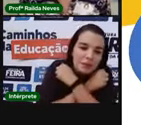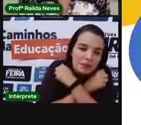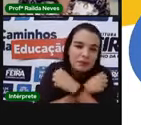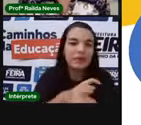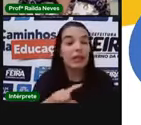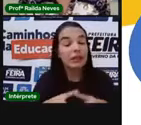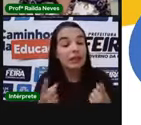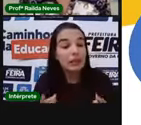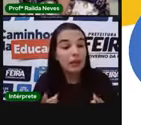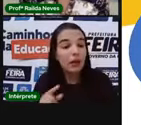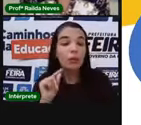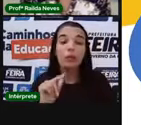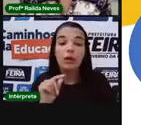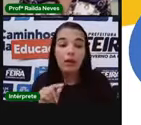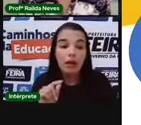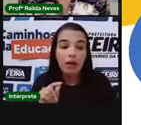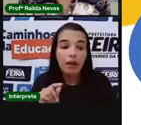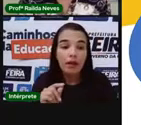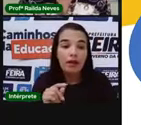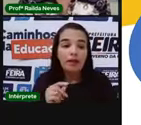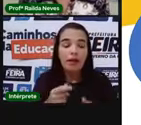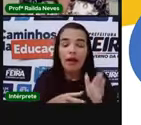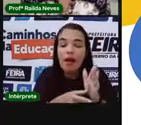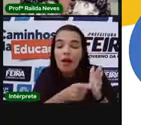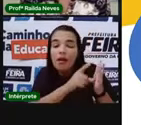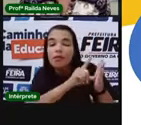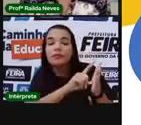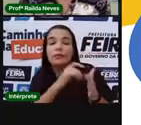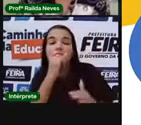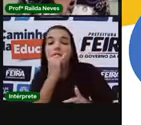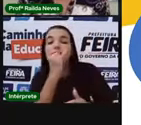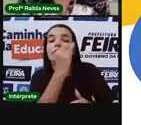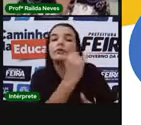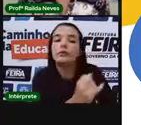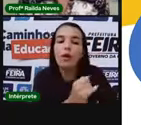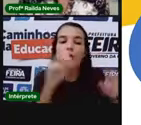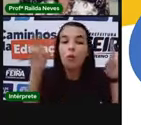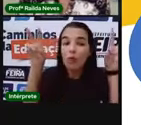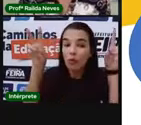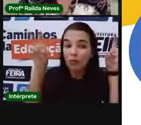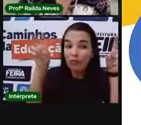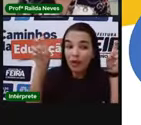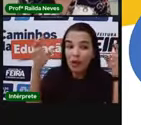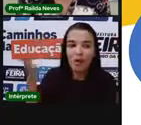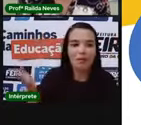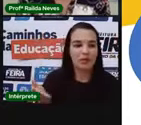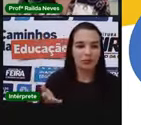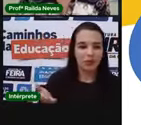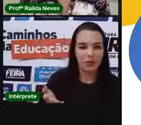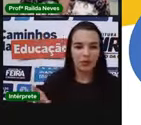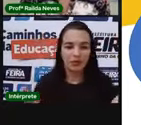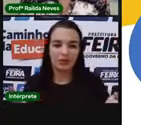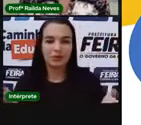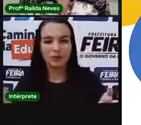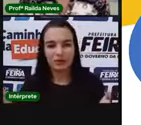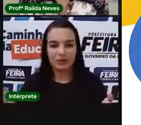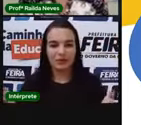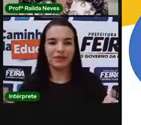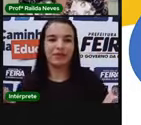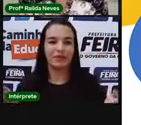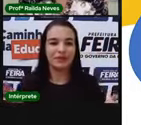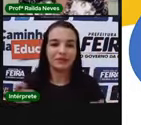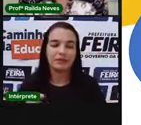música pré-anunciou o nosso tema de hoje, não é? Então, o tema de hoje é Ele e